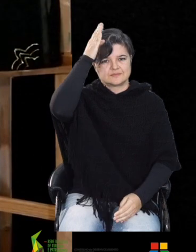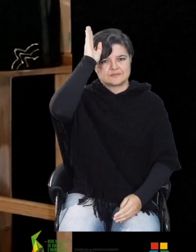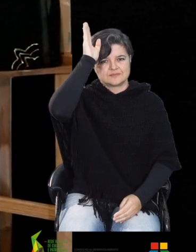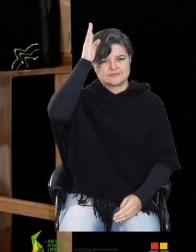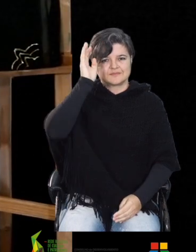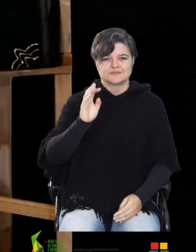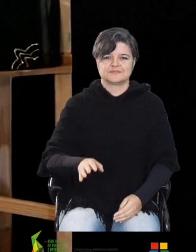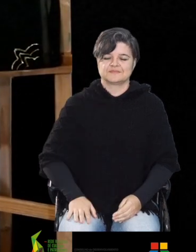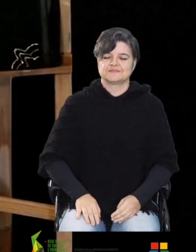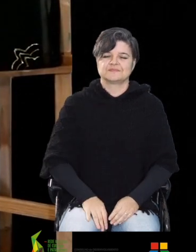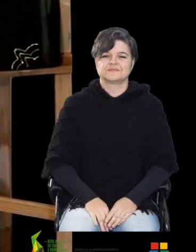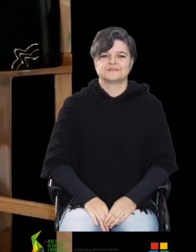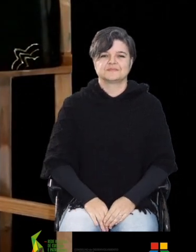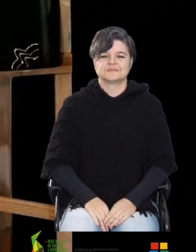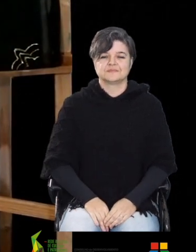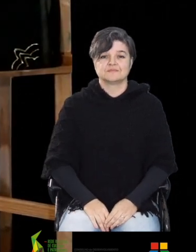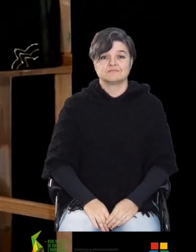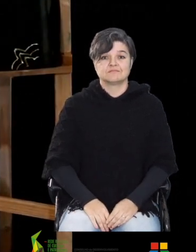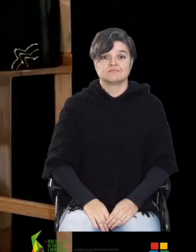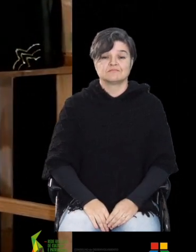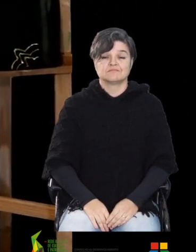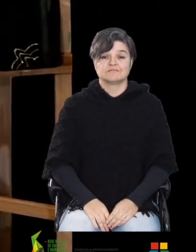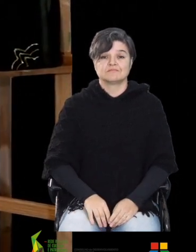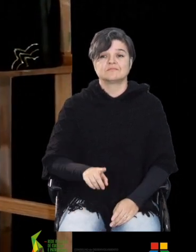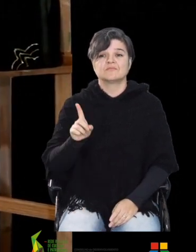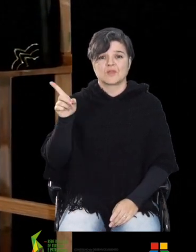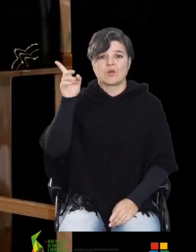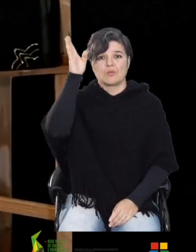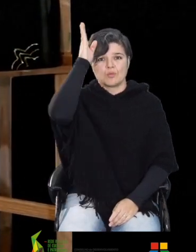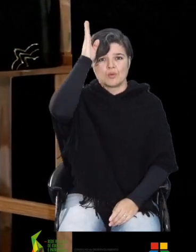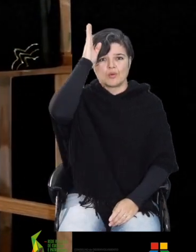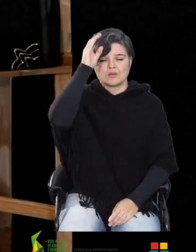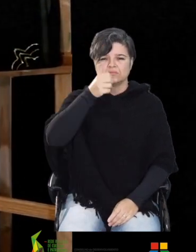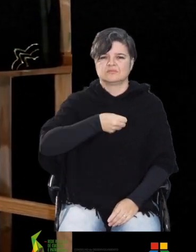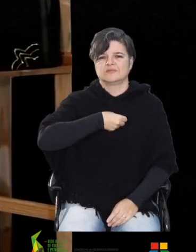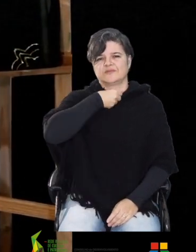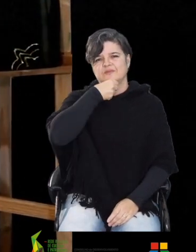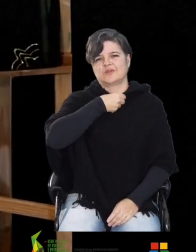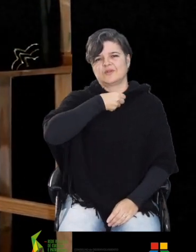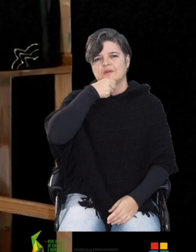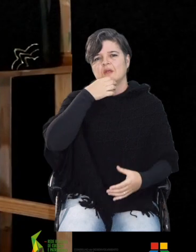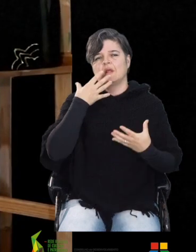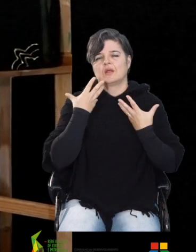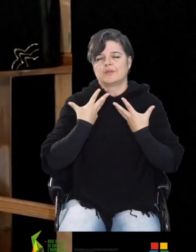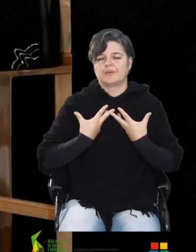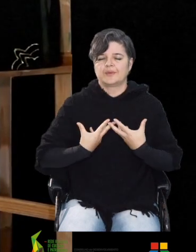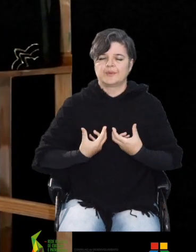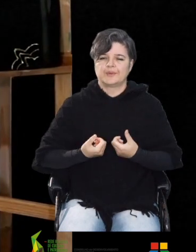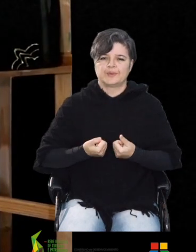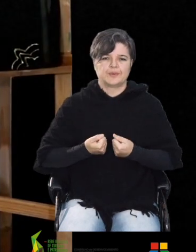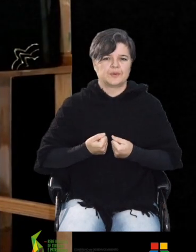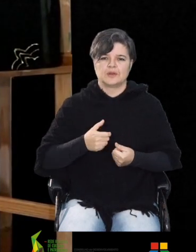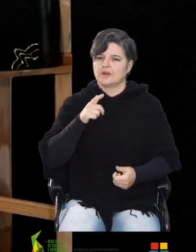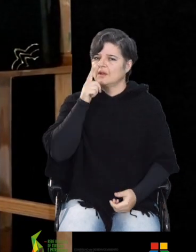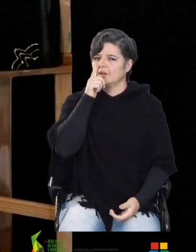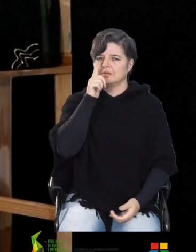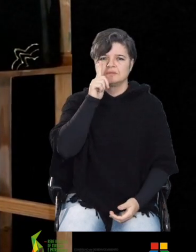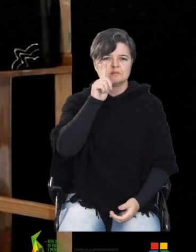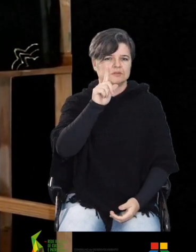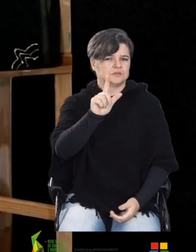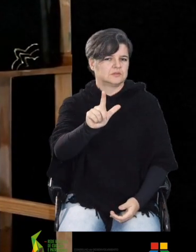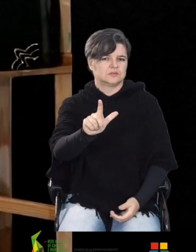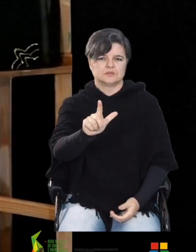parar acontece que ele já estava velho e cansado e quase não conseguia mais